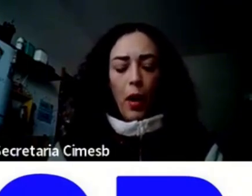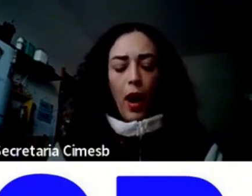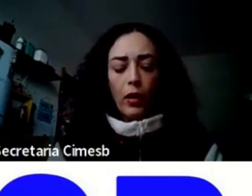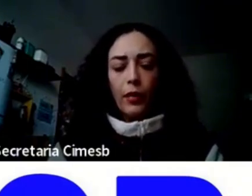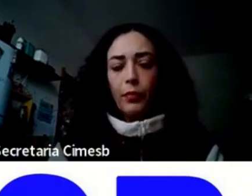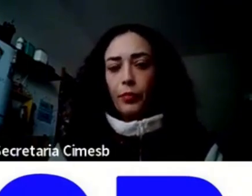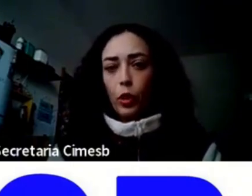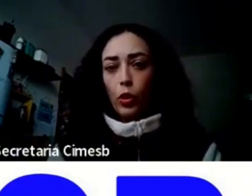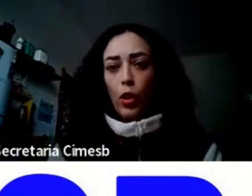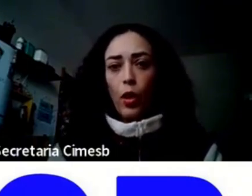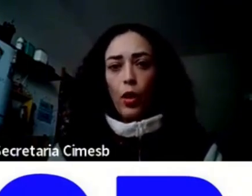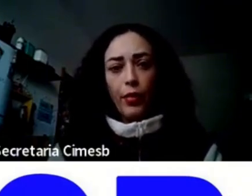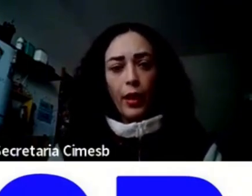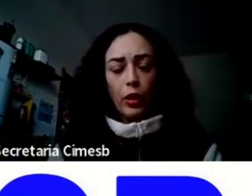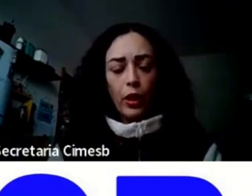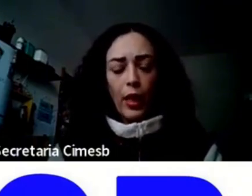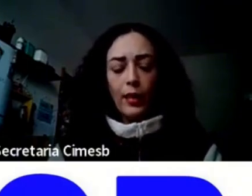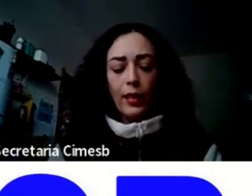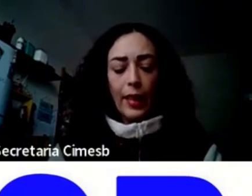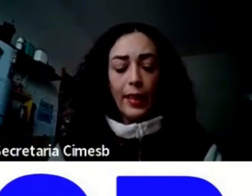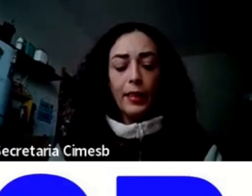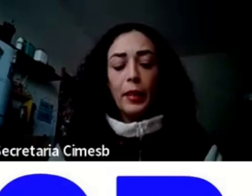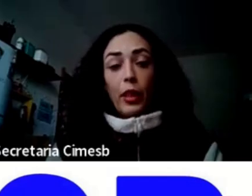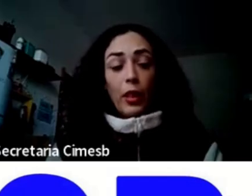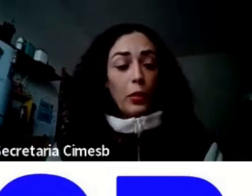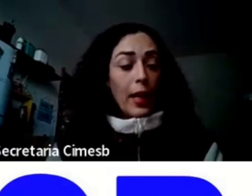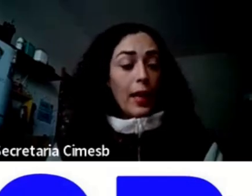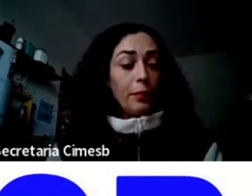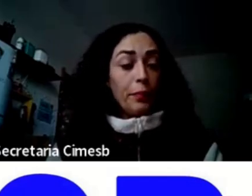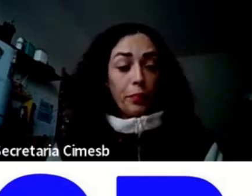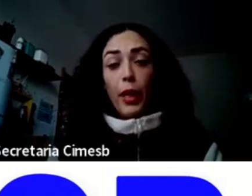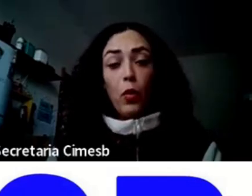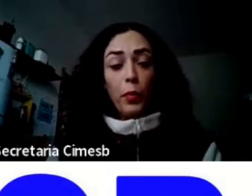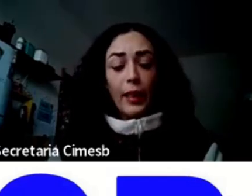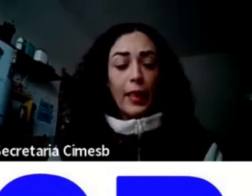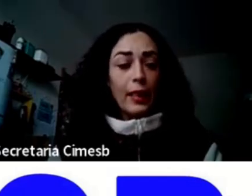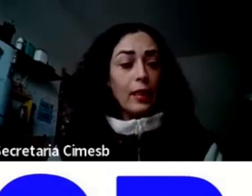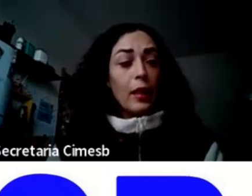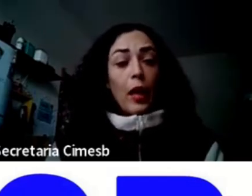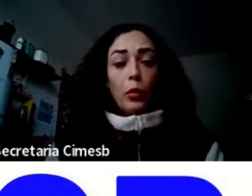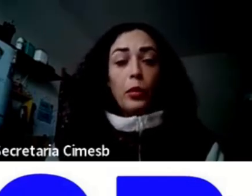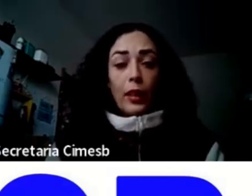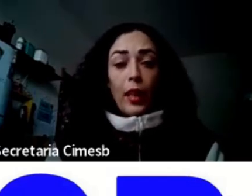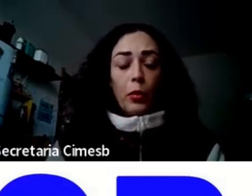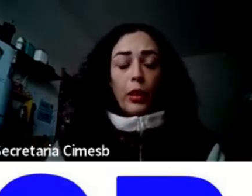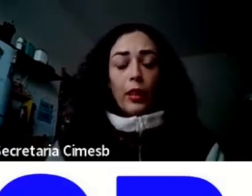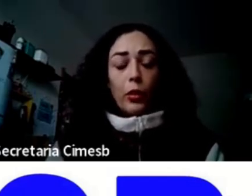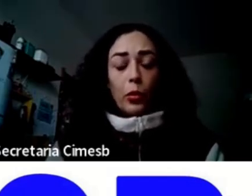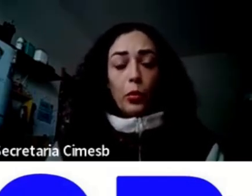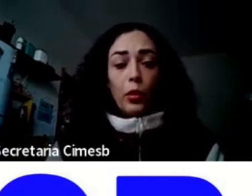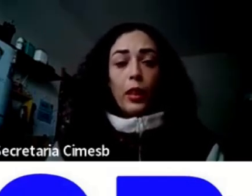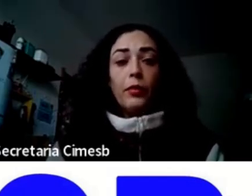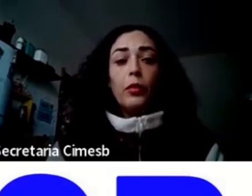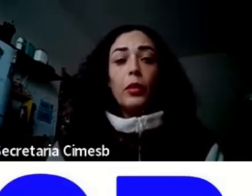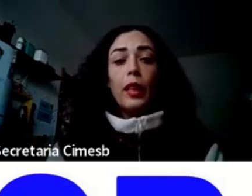gente vai ter uma aula só referente às leis, para dialogar para compreender, né, a luta da